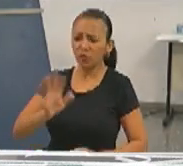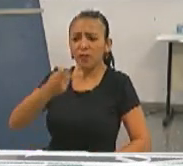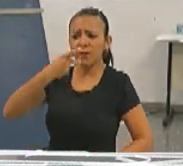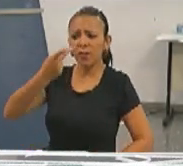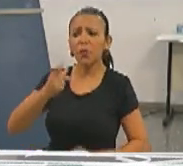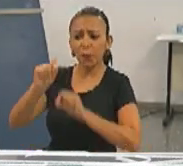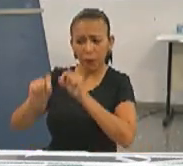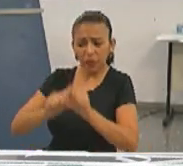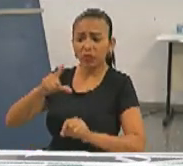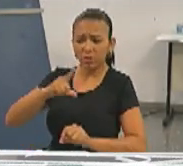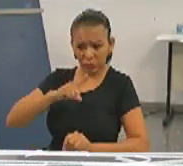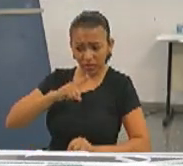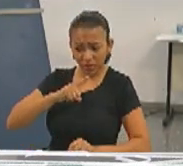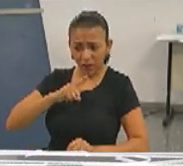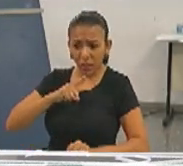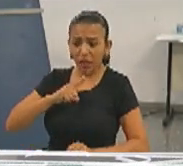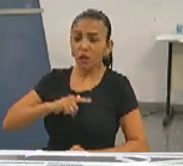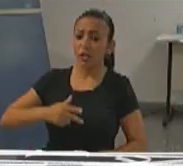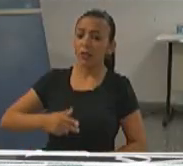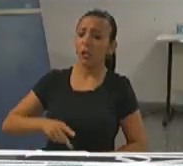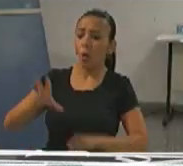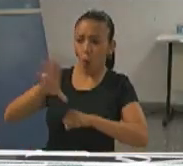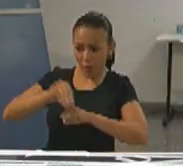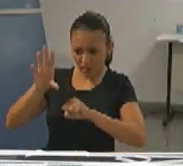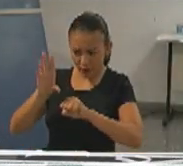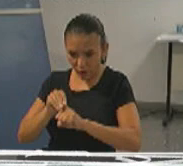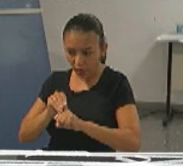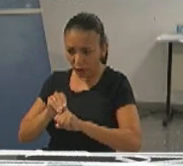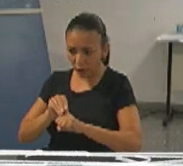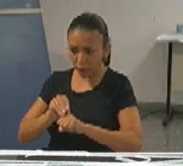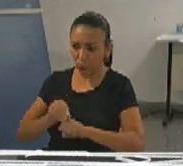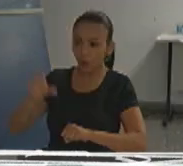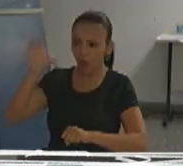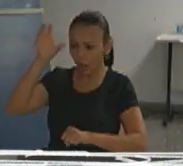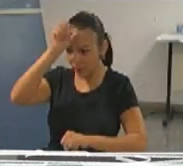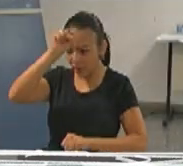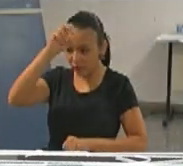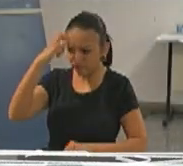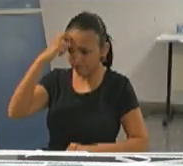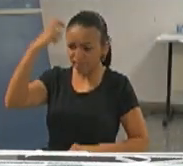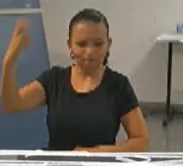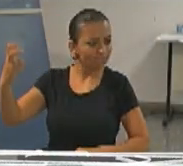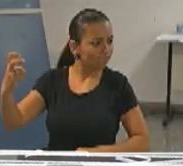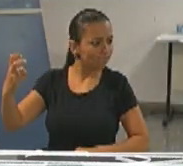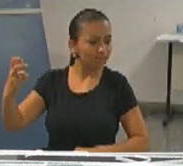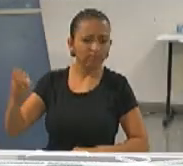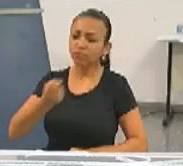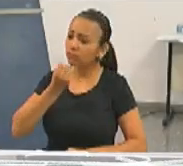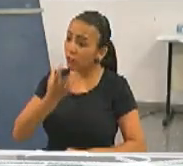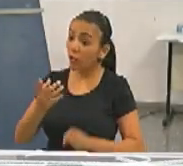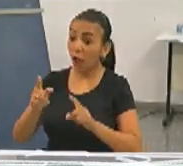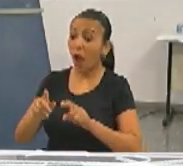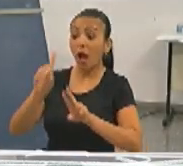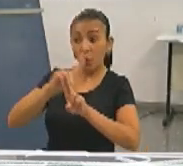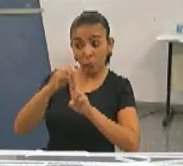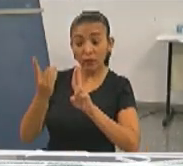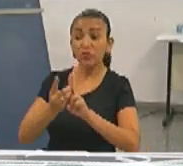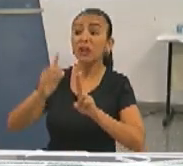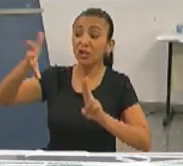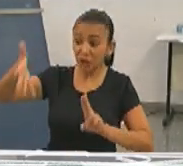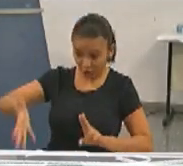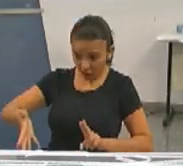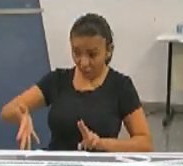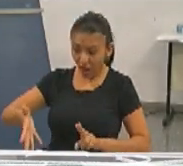temos aqui um capital de conhecimento gigantesco, tanto no HU como na universidade. A UFGD